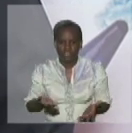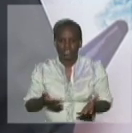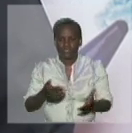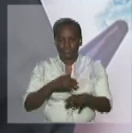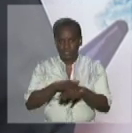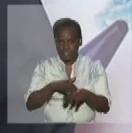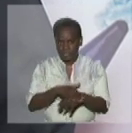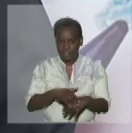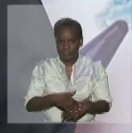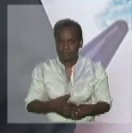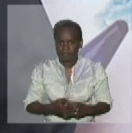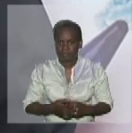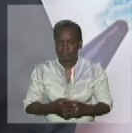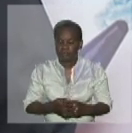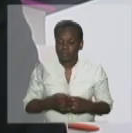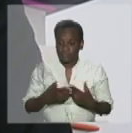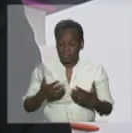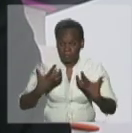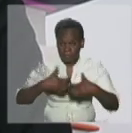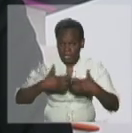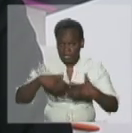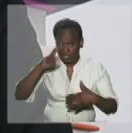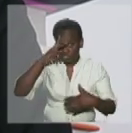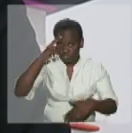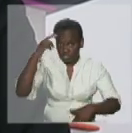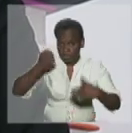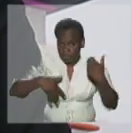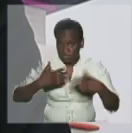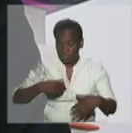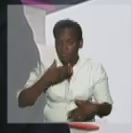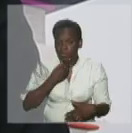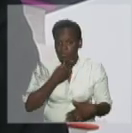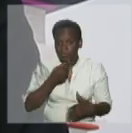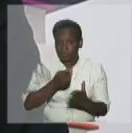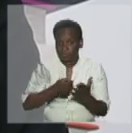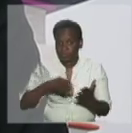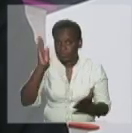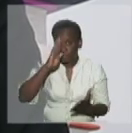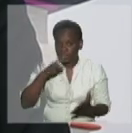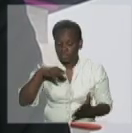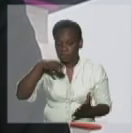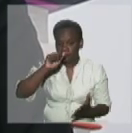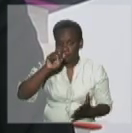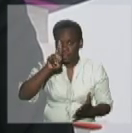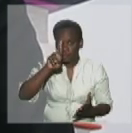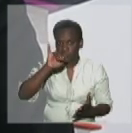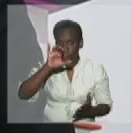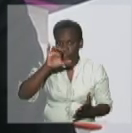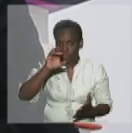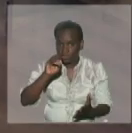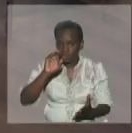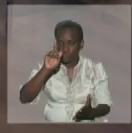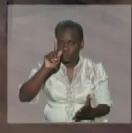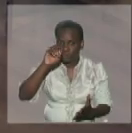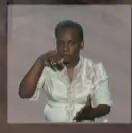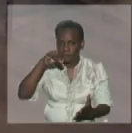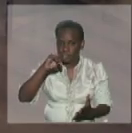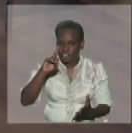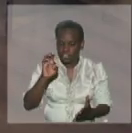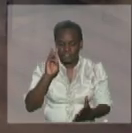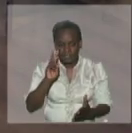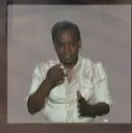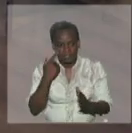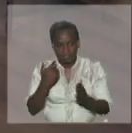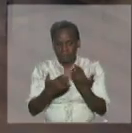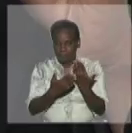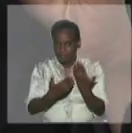gente conversar. Sim, A Máquina de Contar Histórias é de um autor nacional, Maurício Gomide. Mostra aí pra gente. Linda